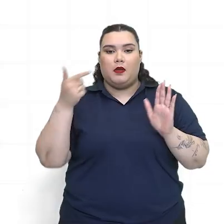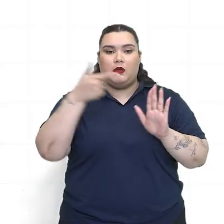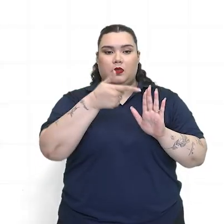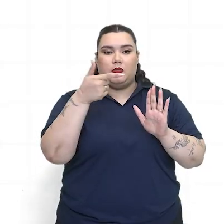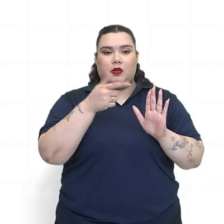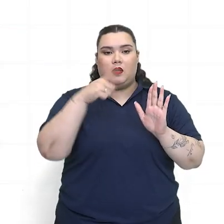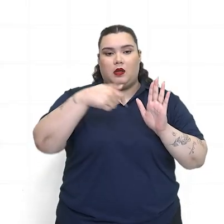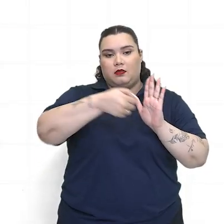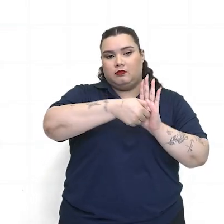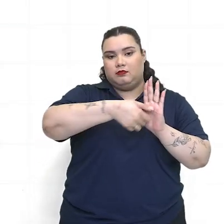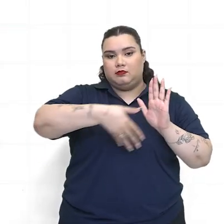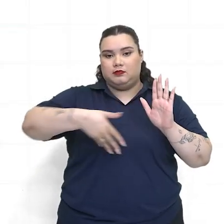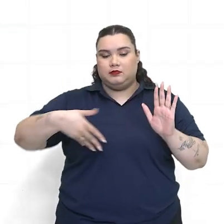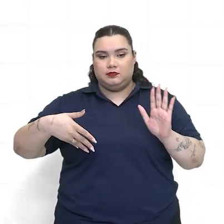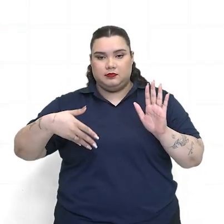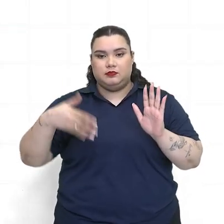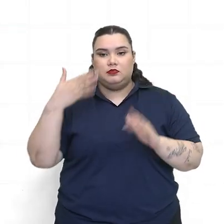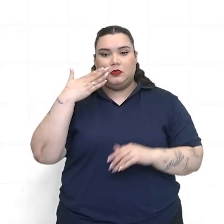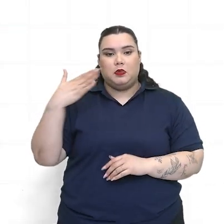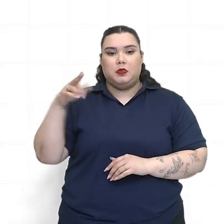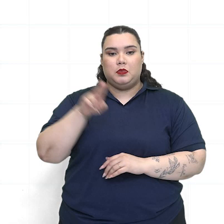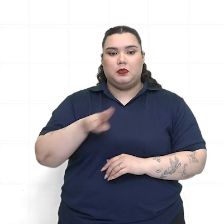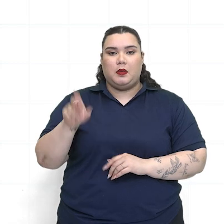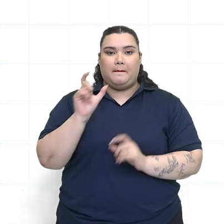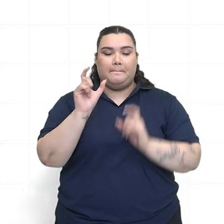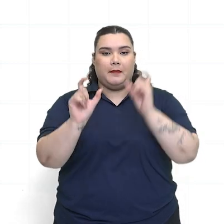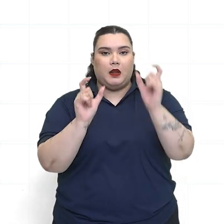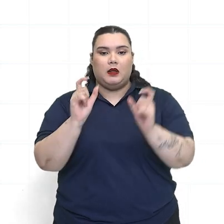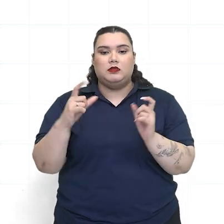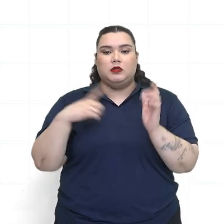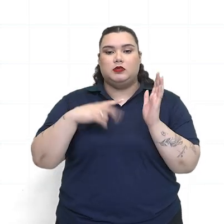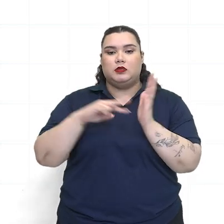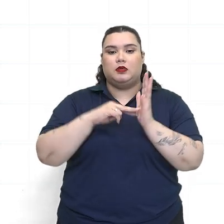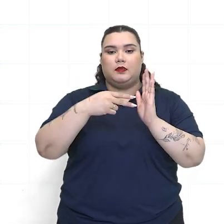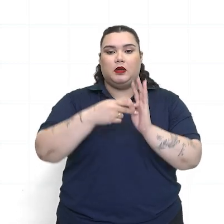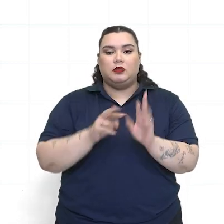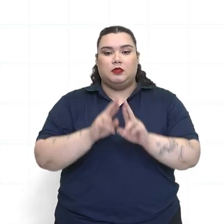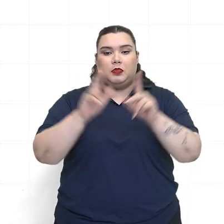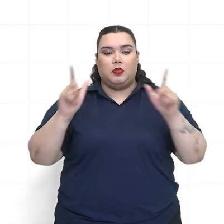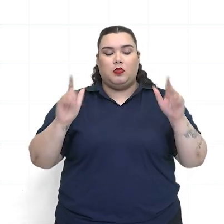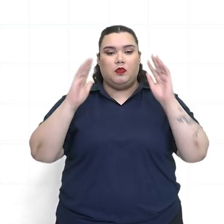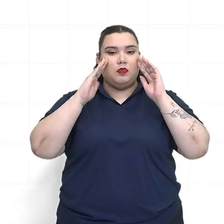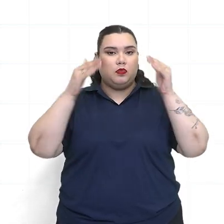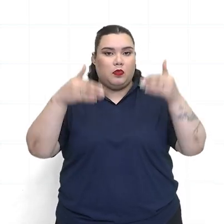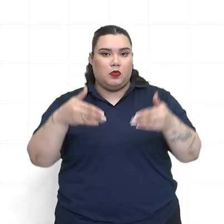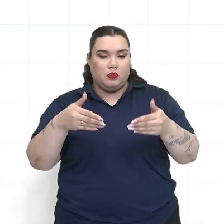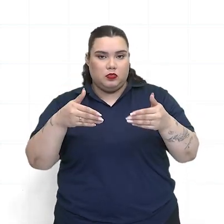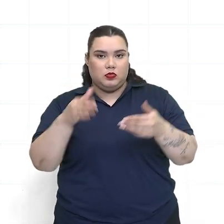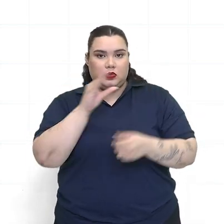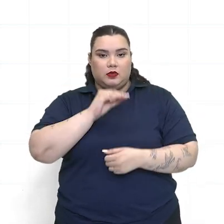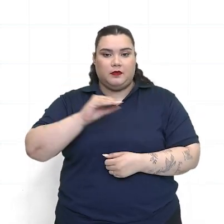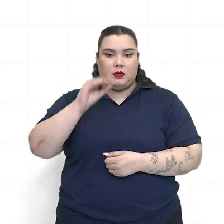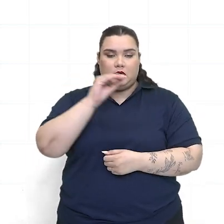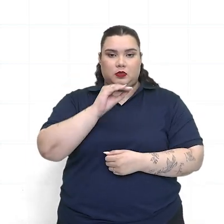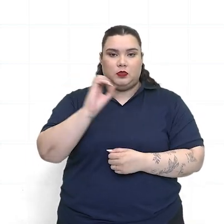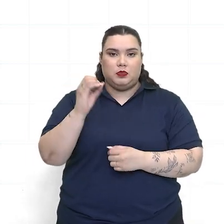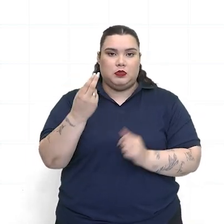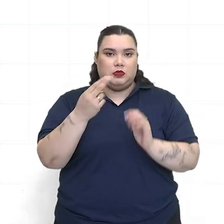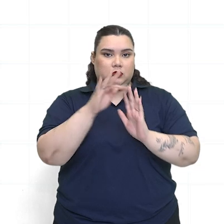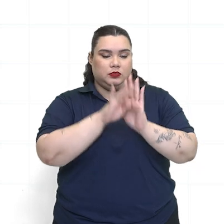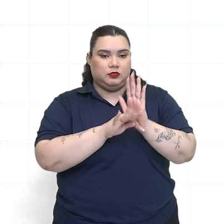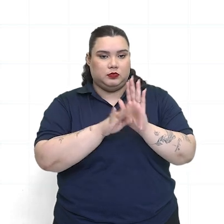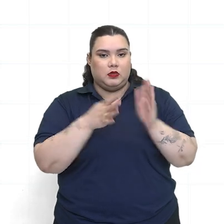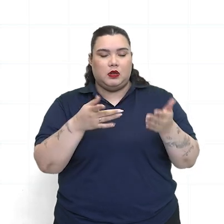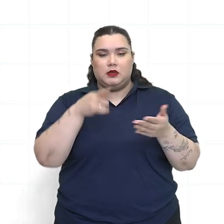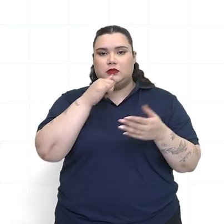de linguagem, né, que utiliza palavras com sentido oposto para dar ênfase ao discurso. Então, você diz